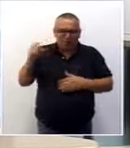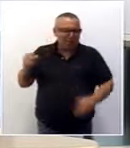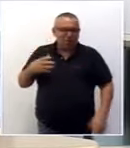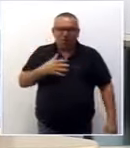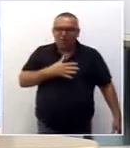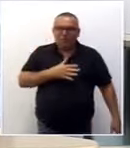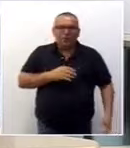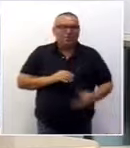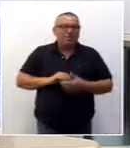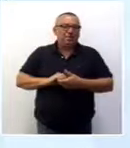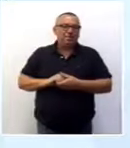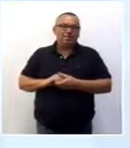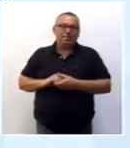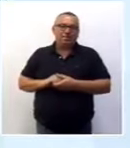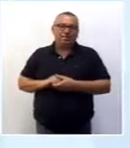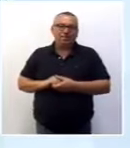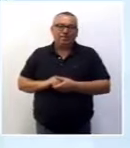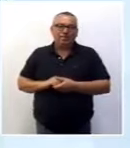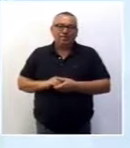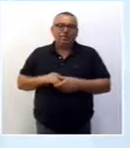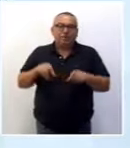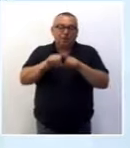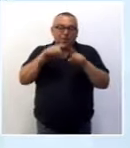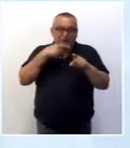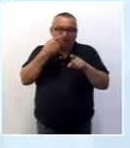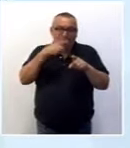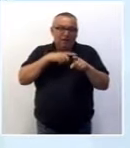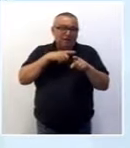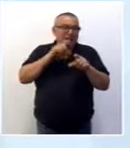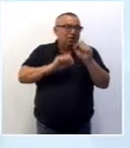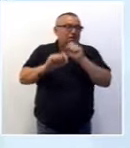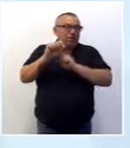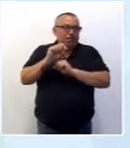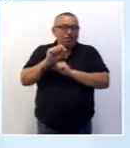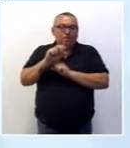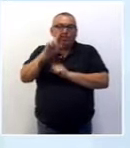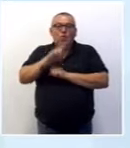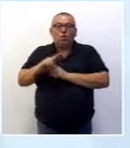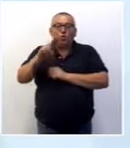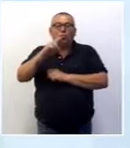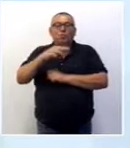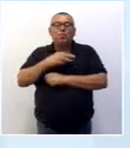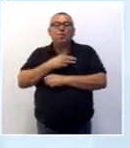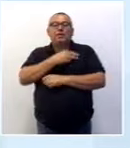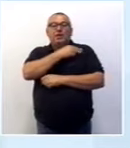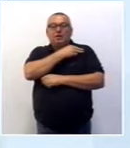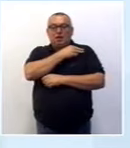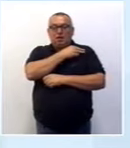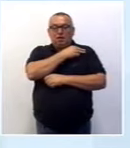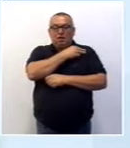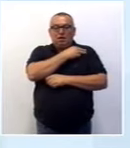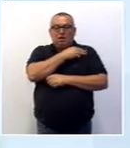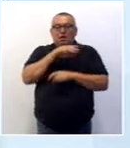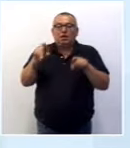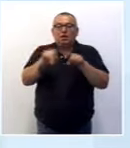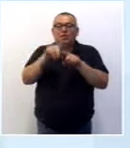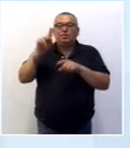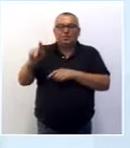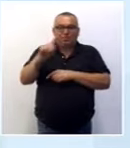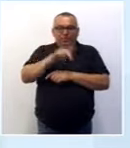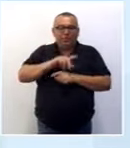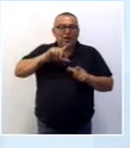E, então, como eu falei para vocês, teve essa questão do uso militar, né? E professor que é professor